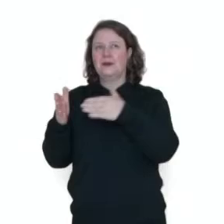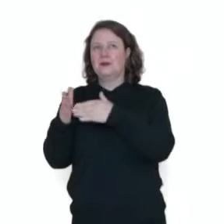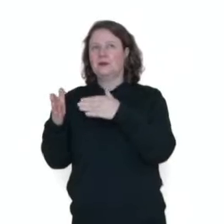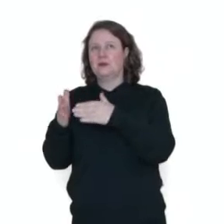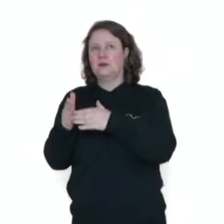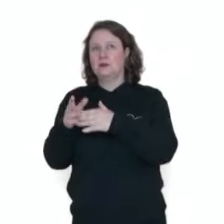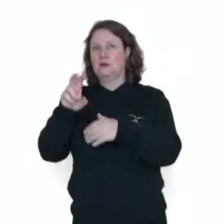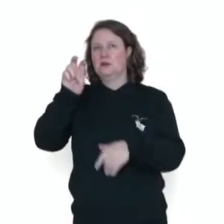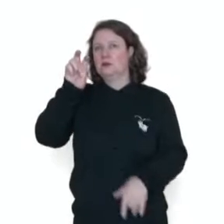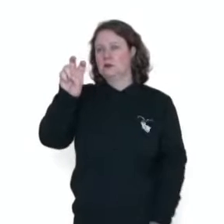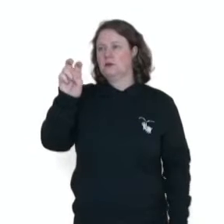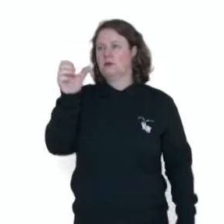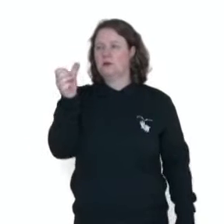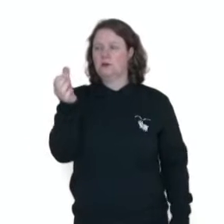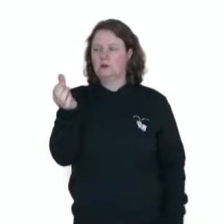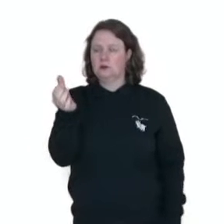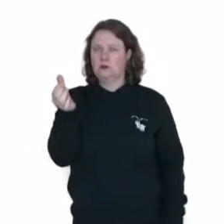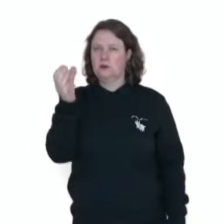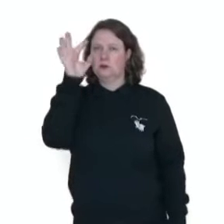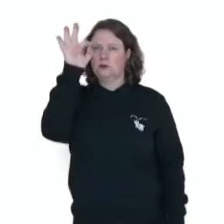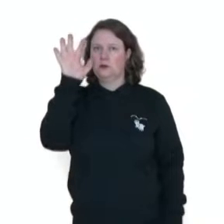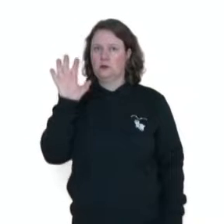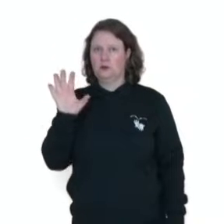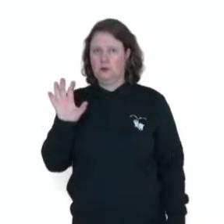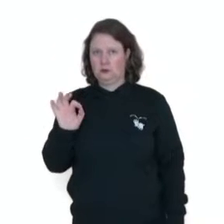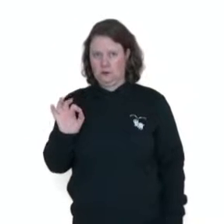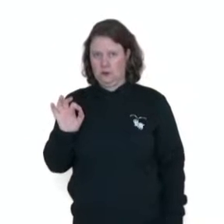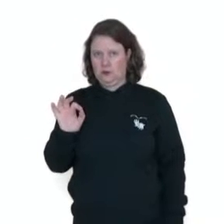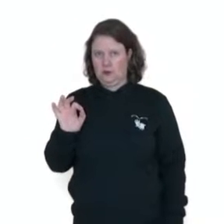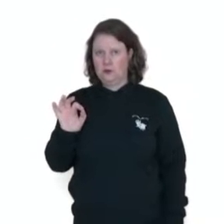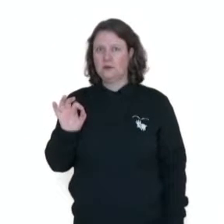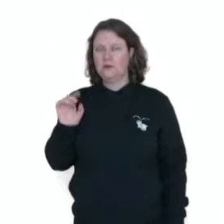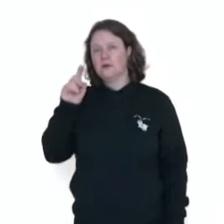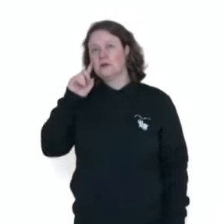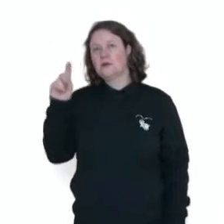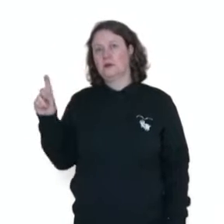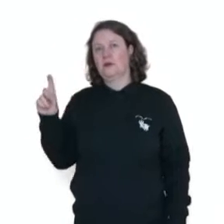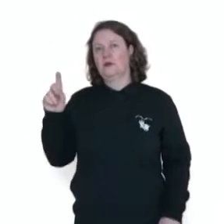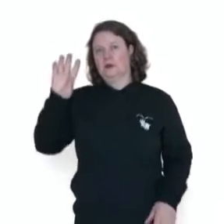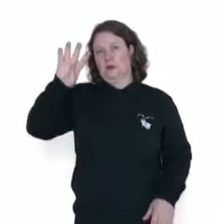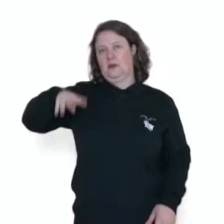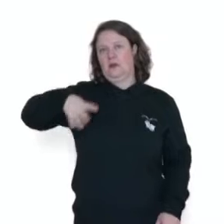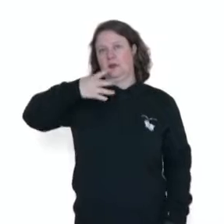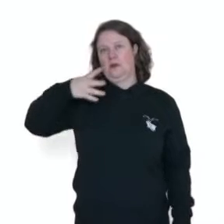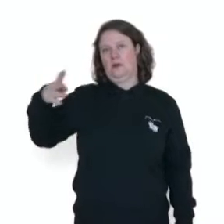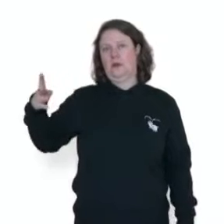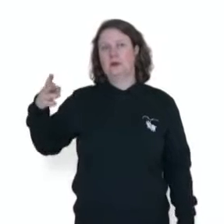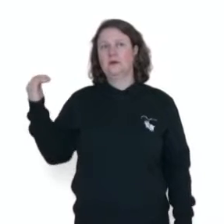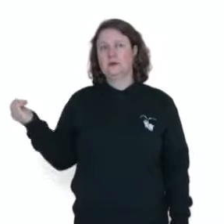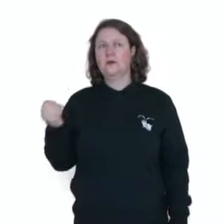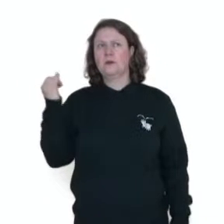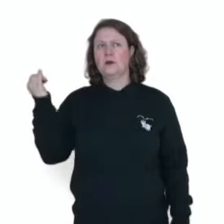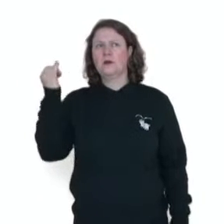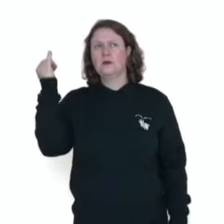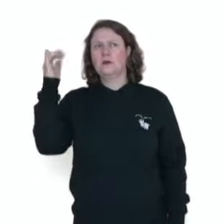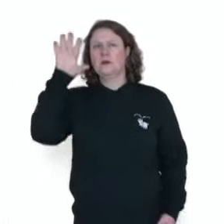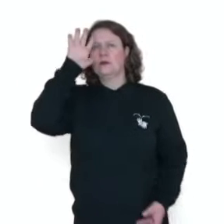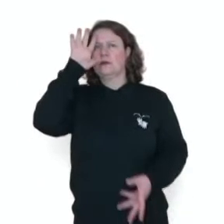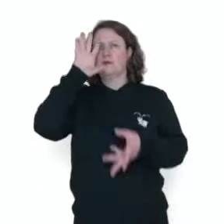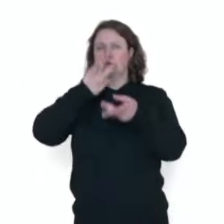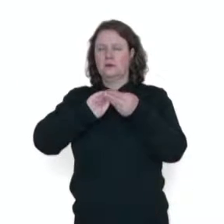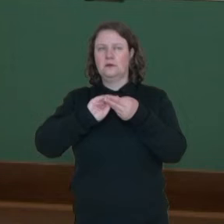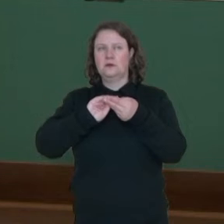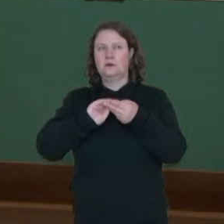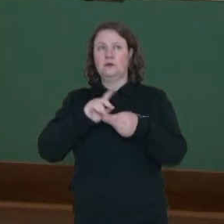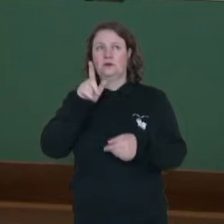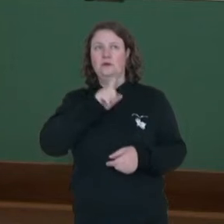a 56%, segundo essa tabela aqui das exportações no Brasil. Importante, né, a gente entender. E